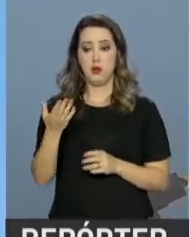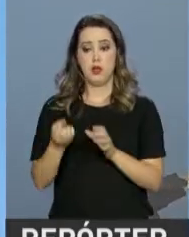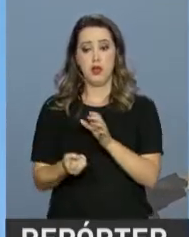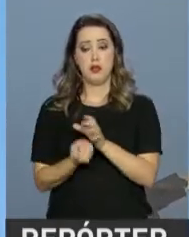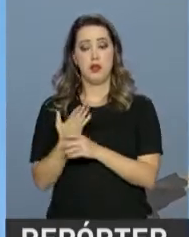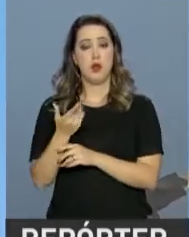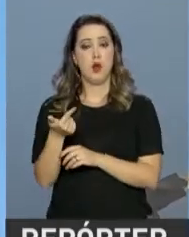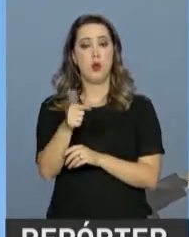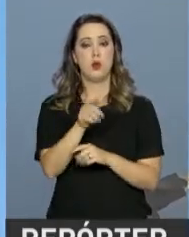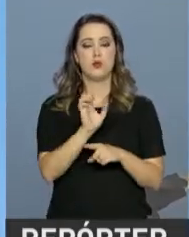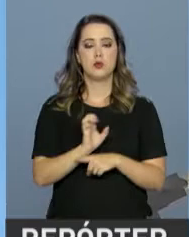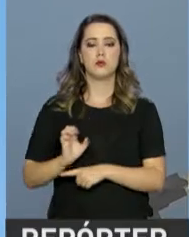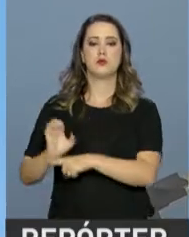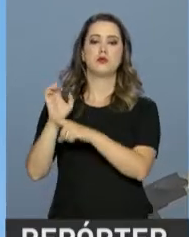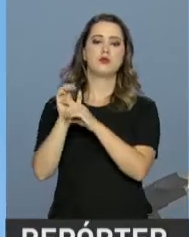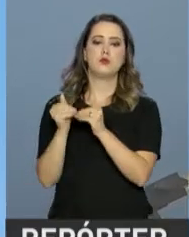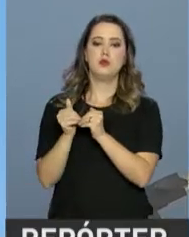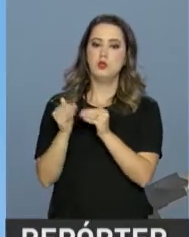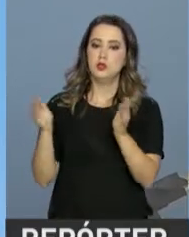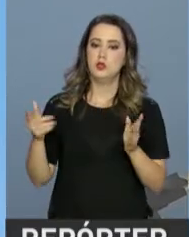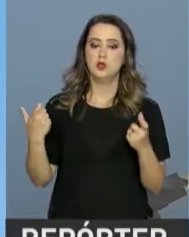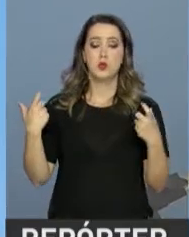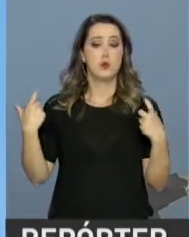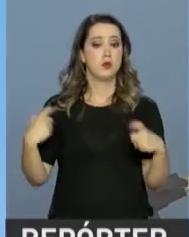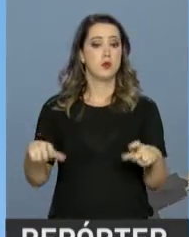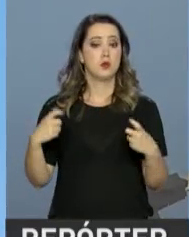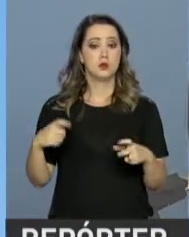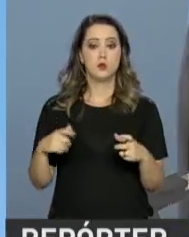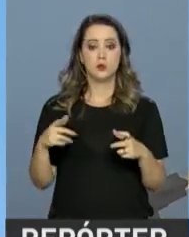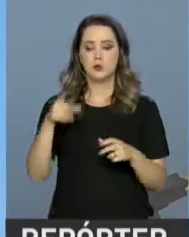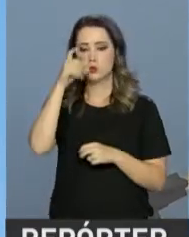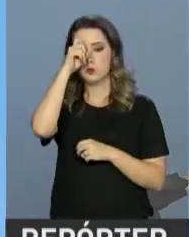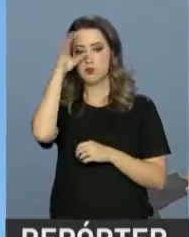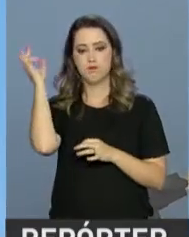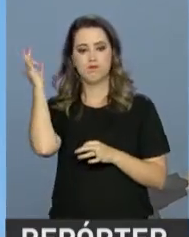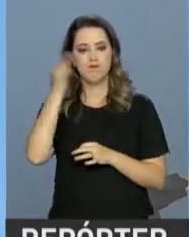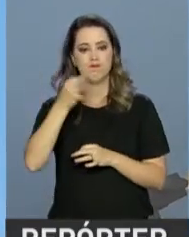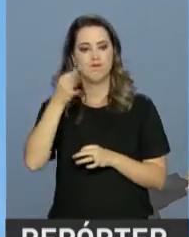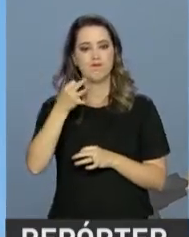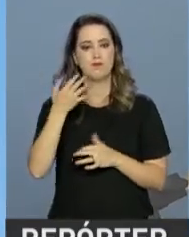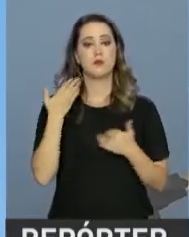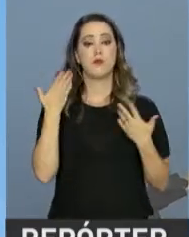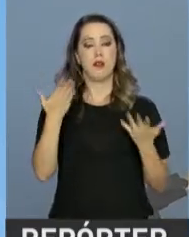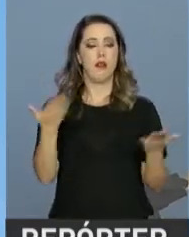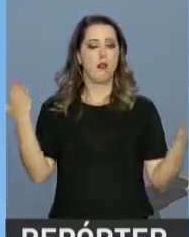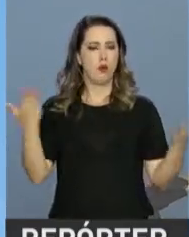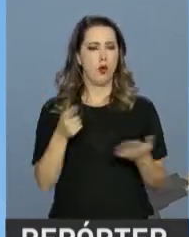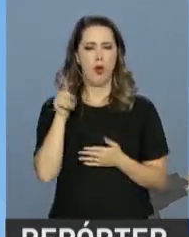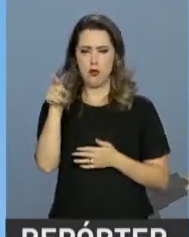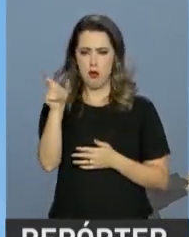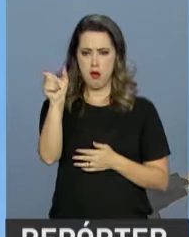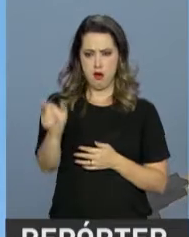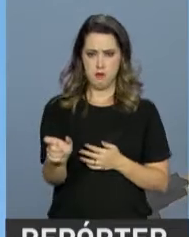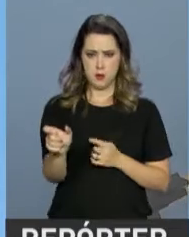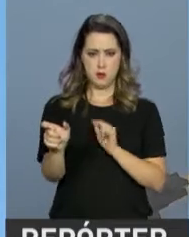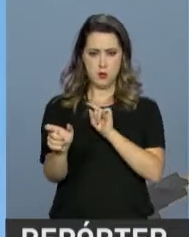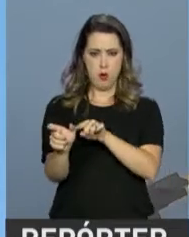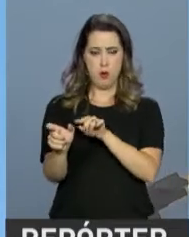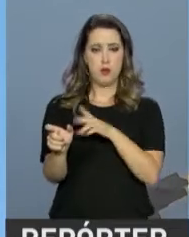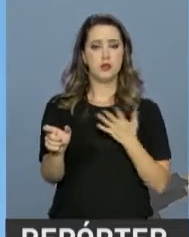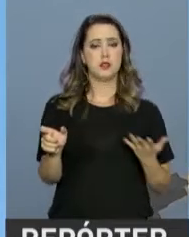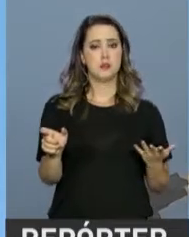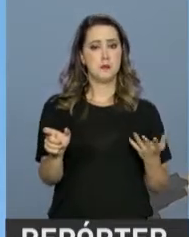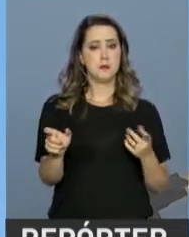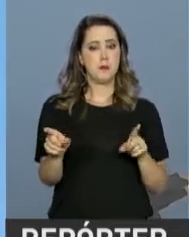quando ele inaugurou um belíssimo centro hospitalar agora ele naturalmente sem di